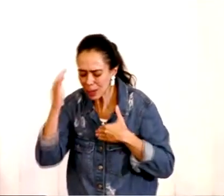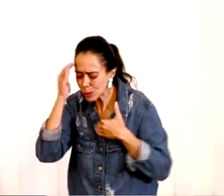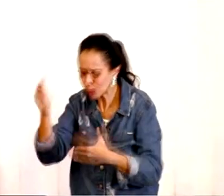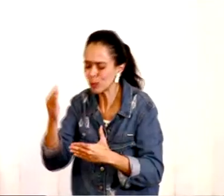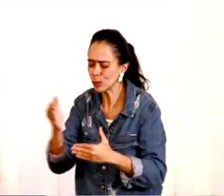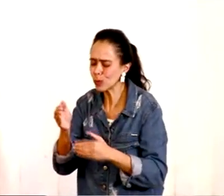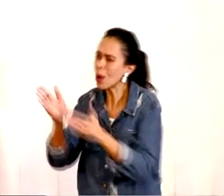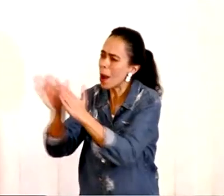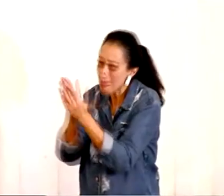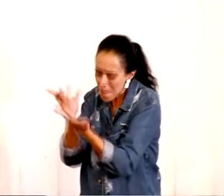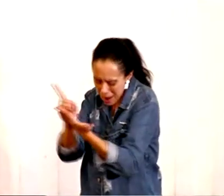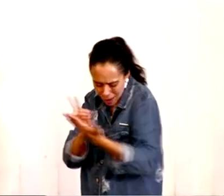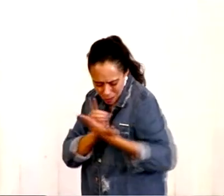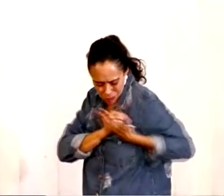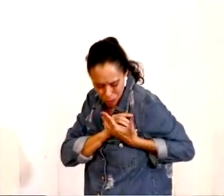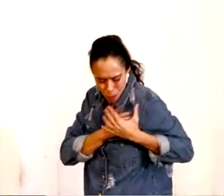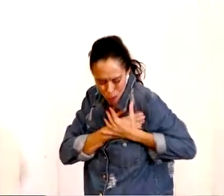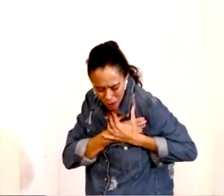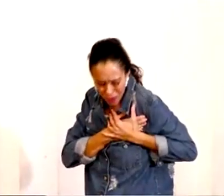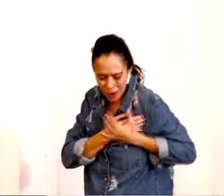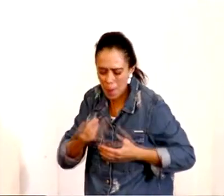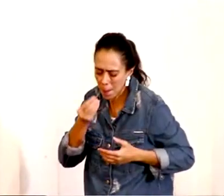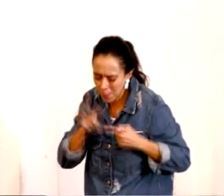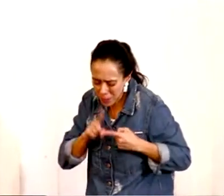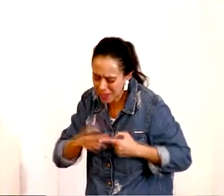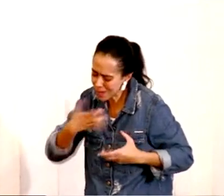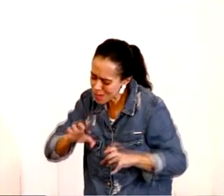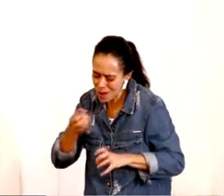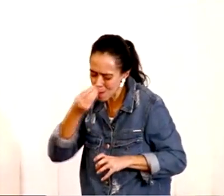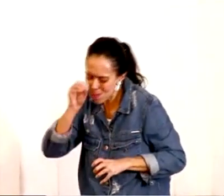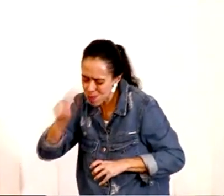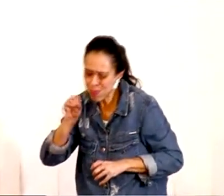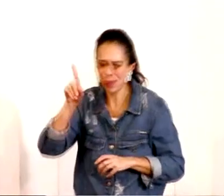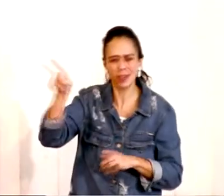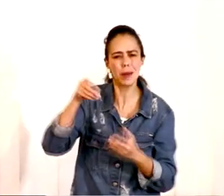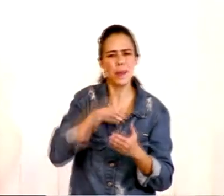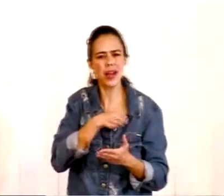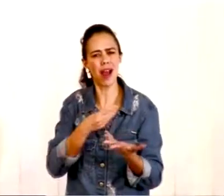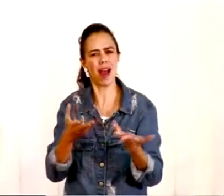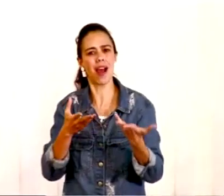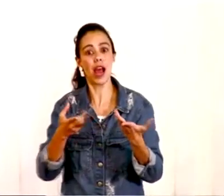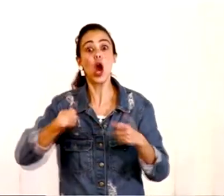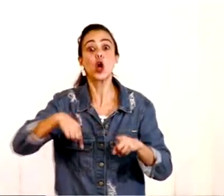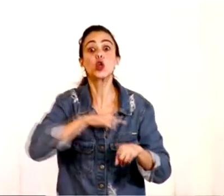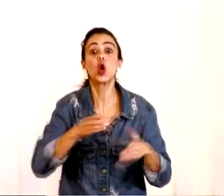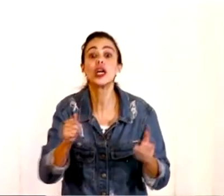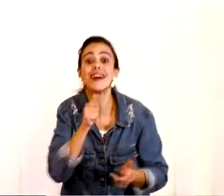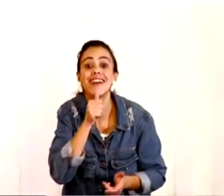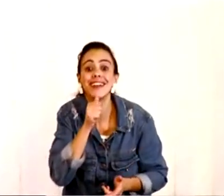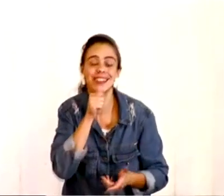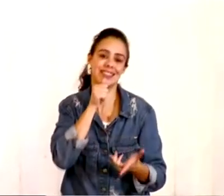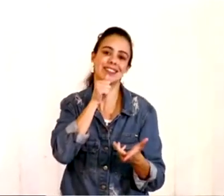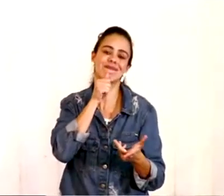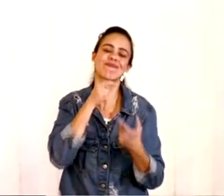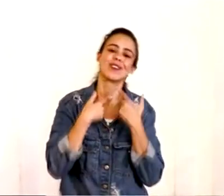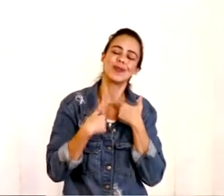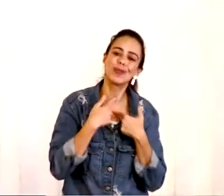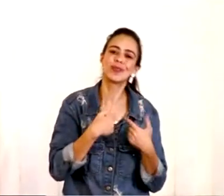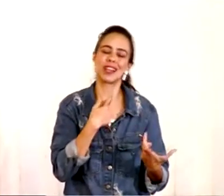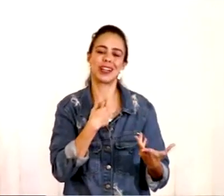aquilo que o coração se alimenta faz com que os seus pensamentos, as